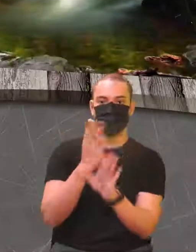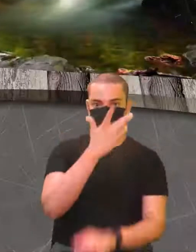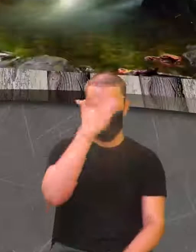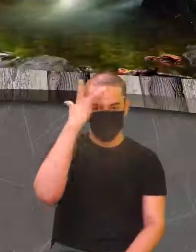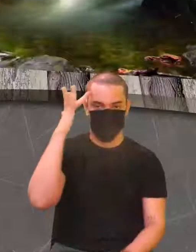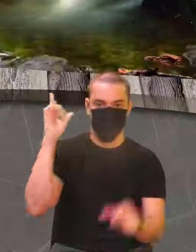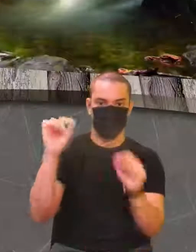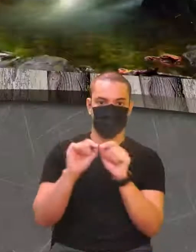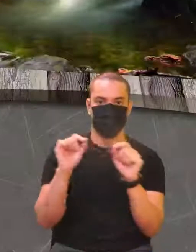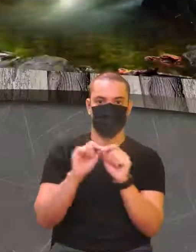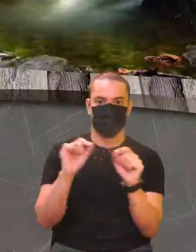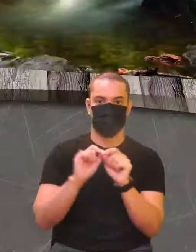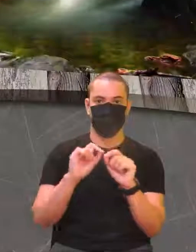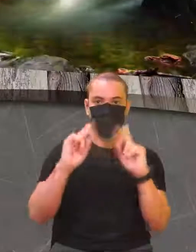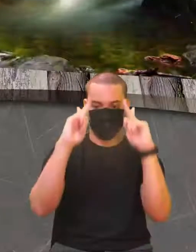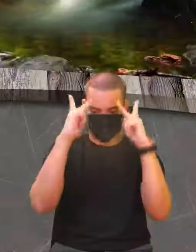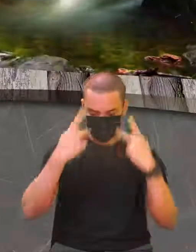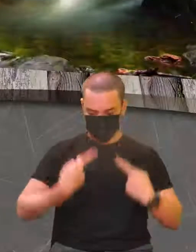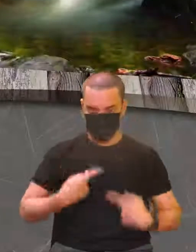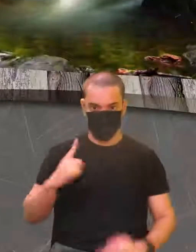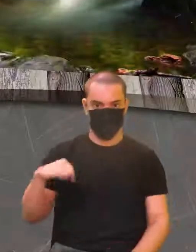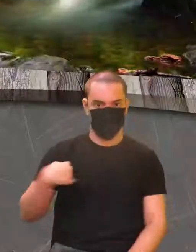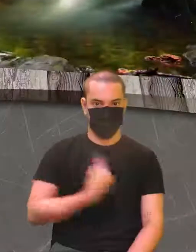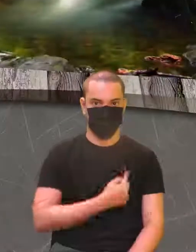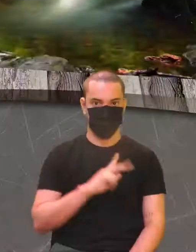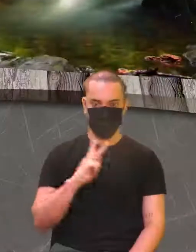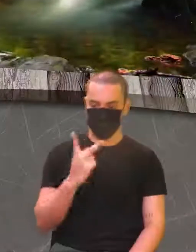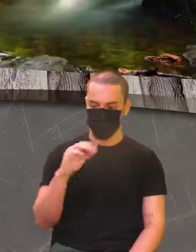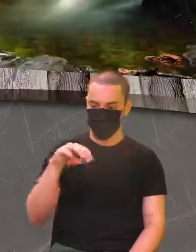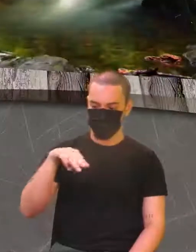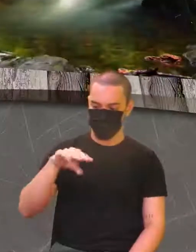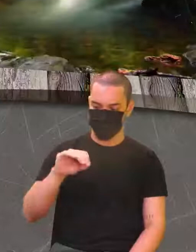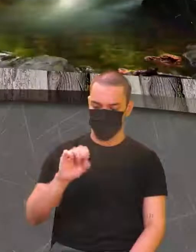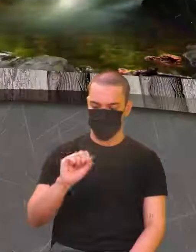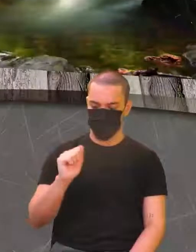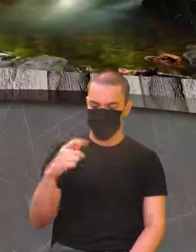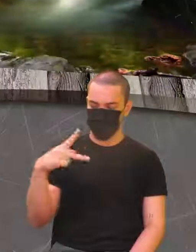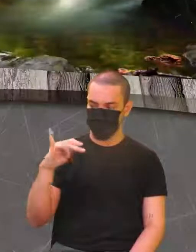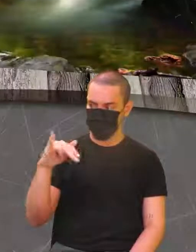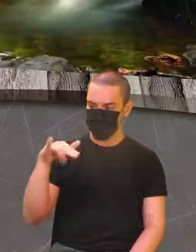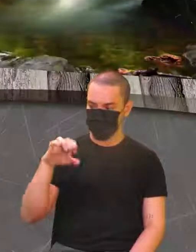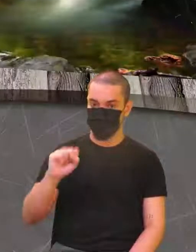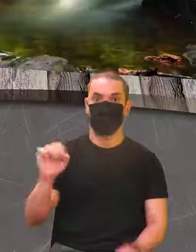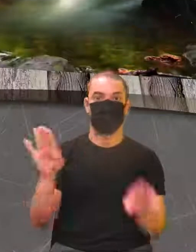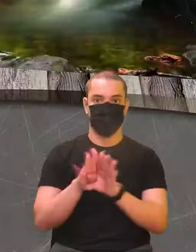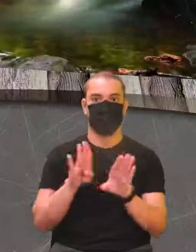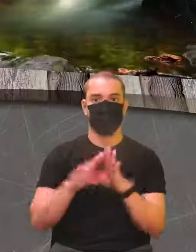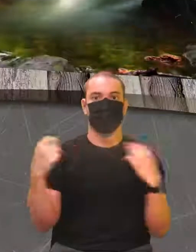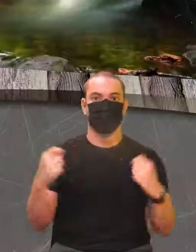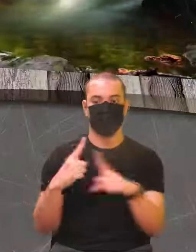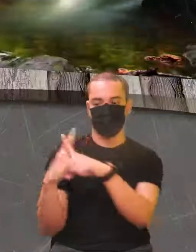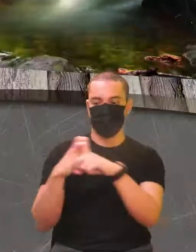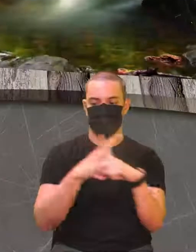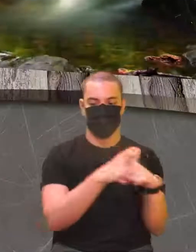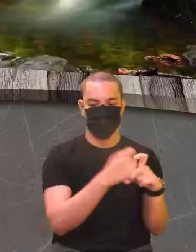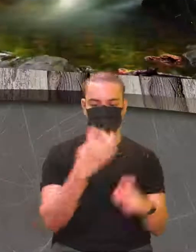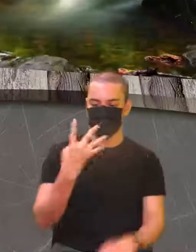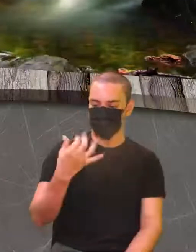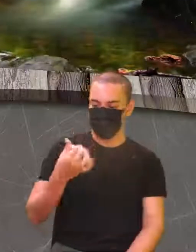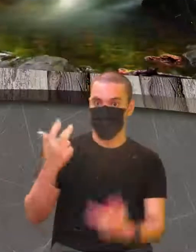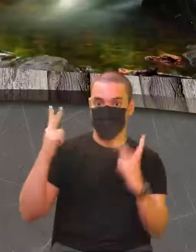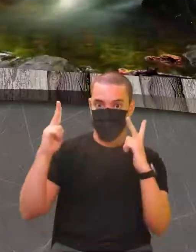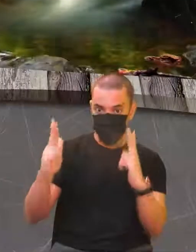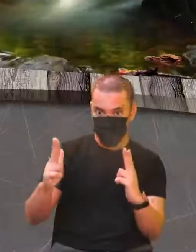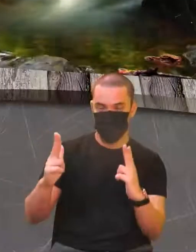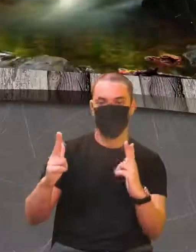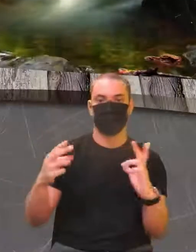da espécie Homo sapiens vai se reproduzir com um indivíduo também que tem 46 cromossomos. Nas suas